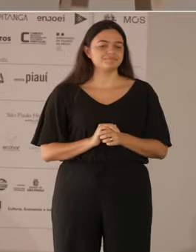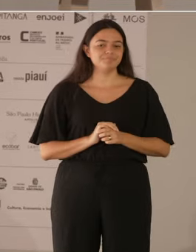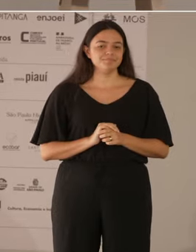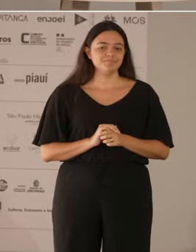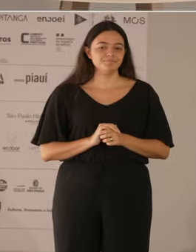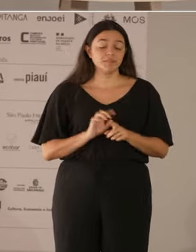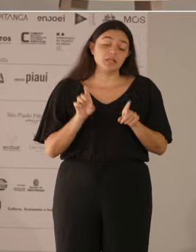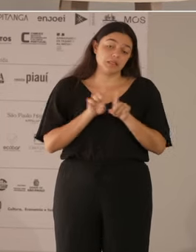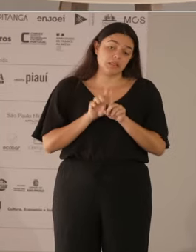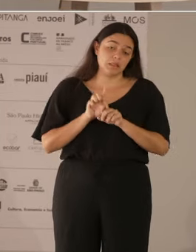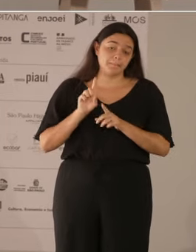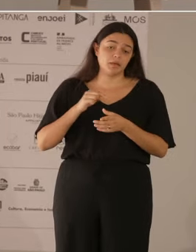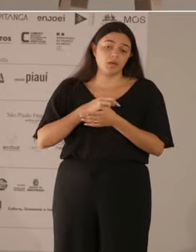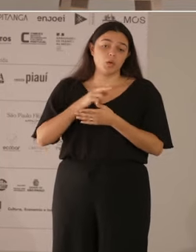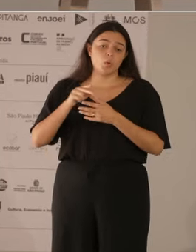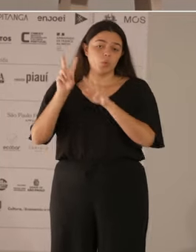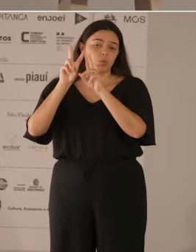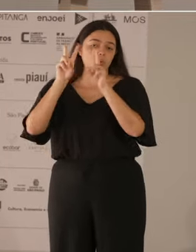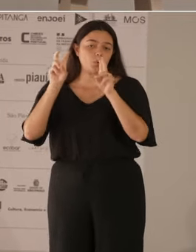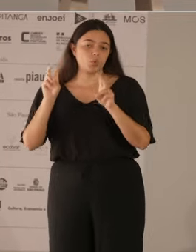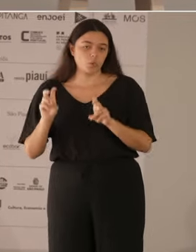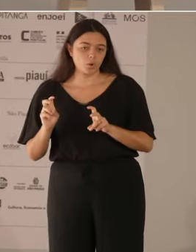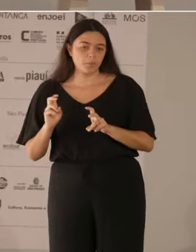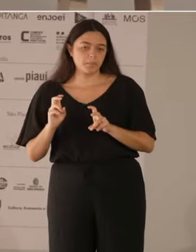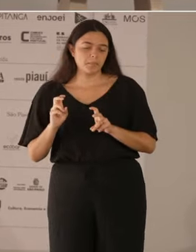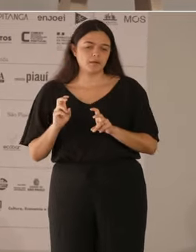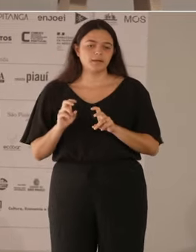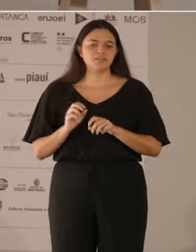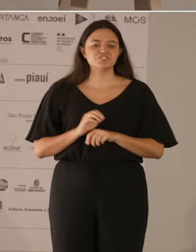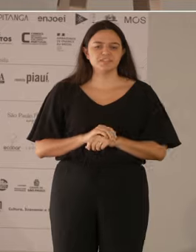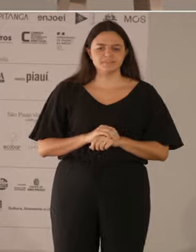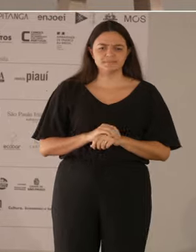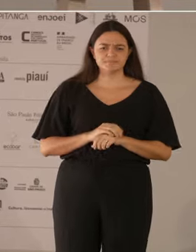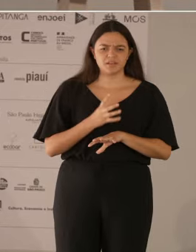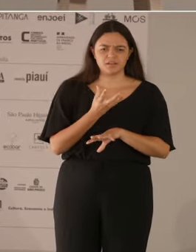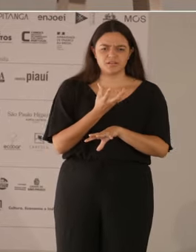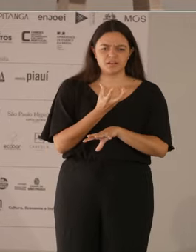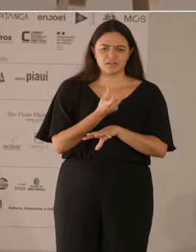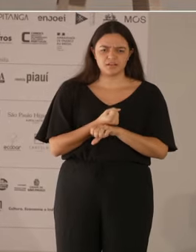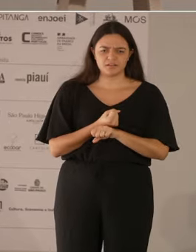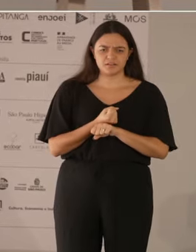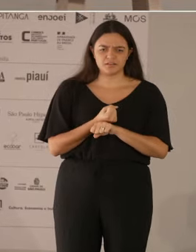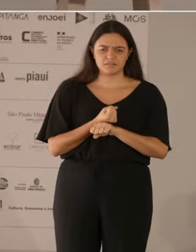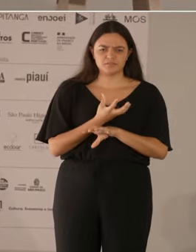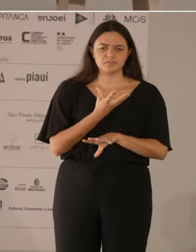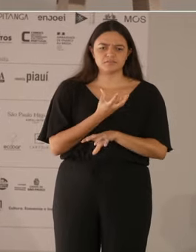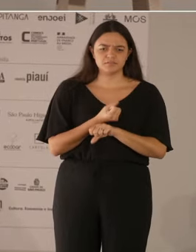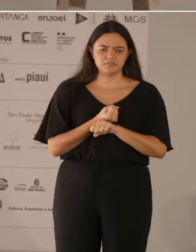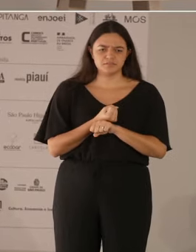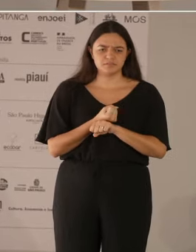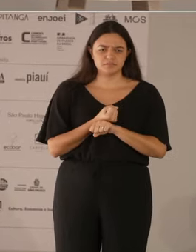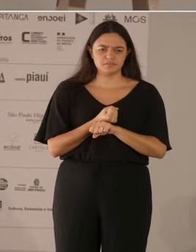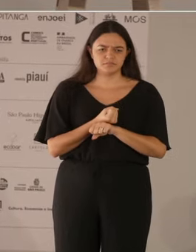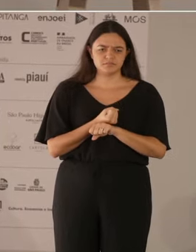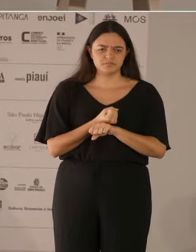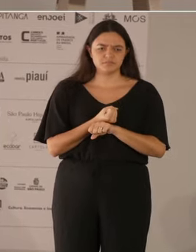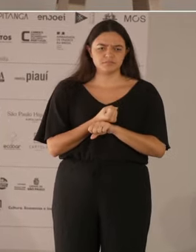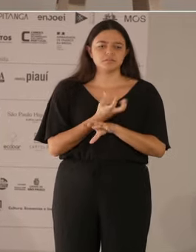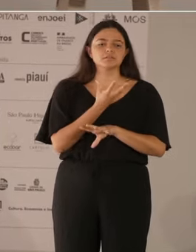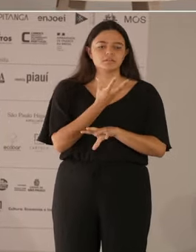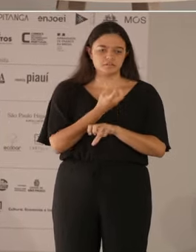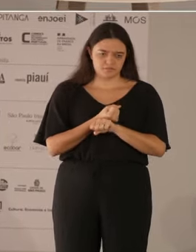os outros temas, né? Fui atrás, Caatinga, Nordeste, todos esses temas que vêm